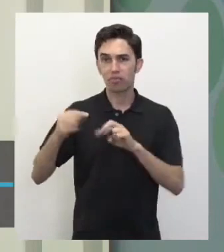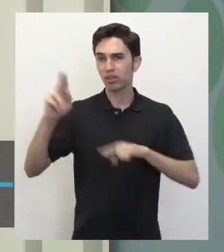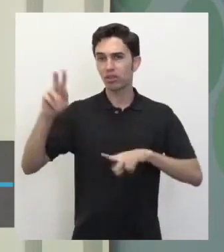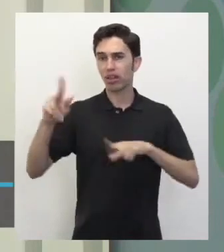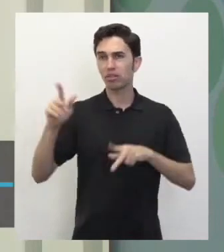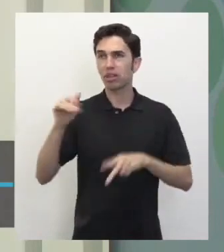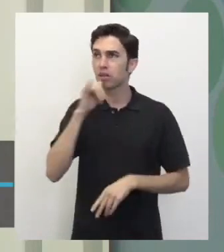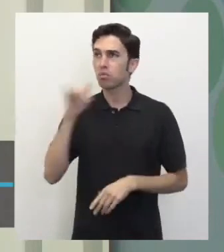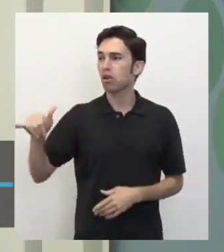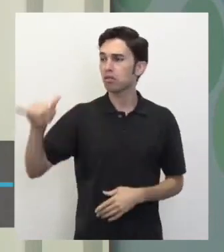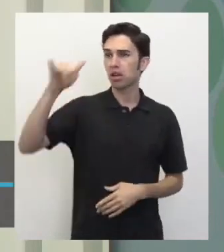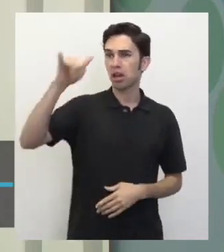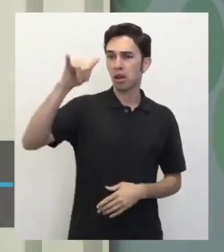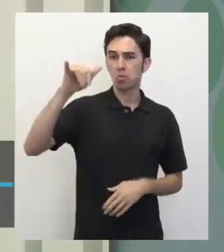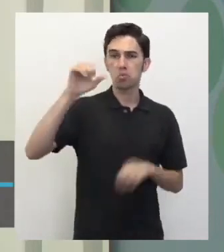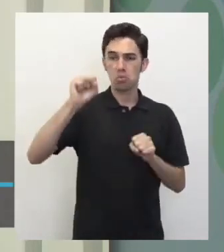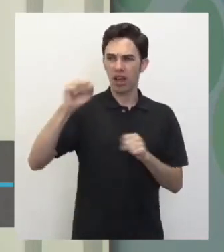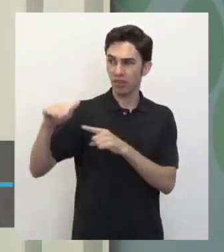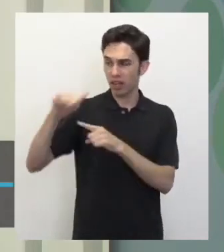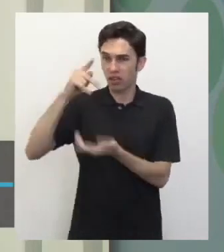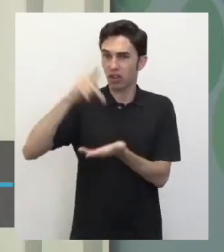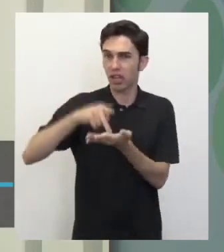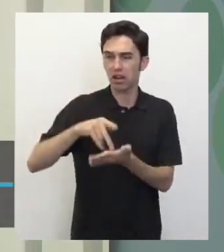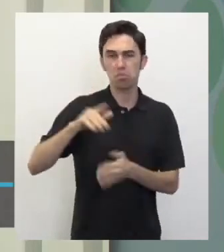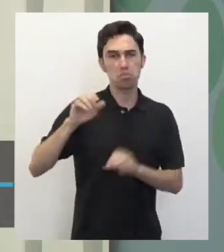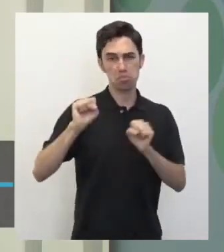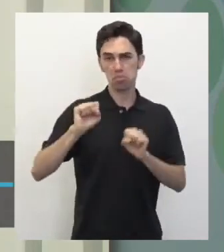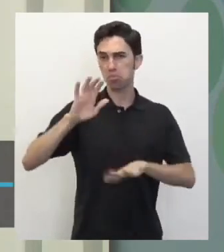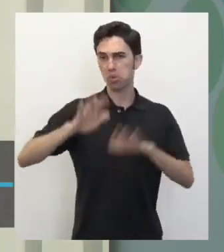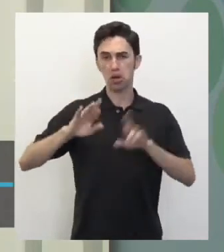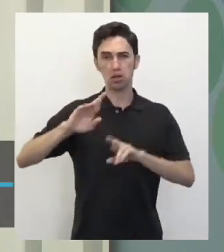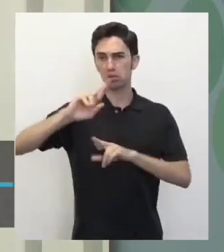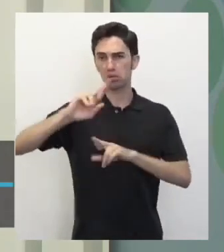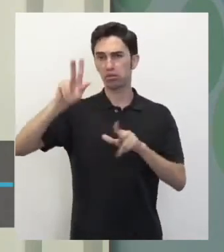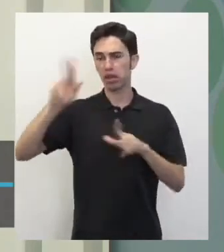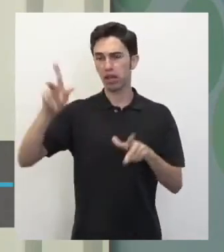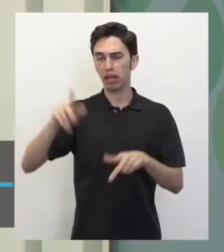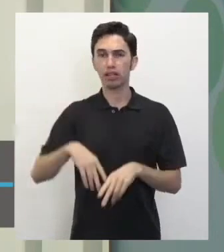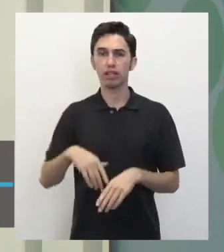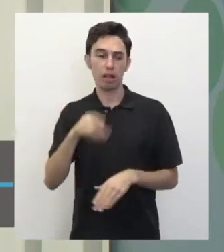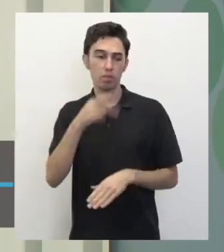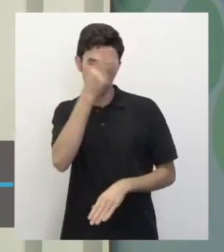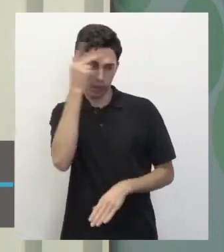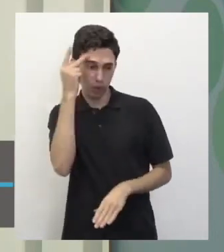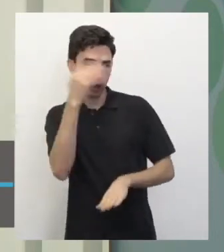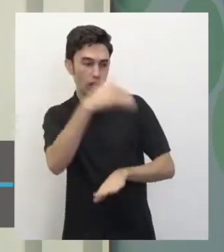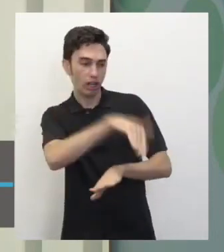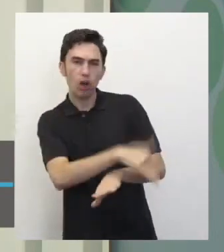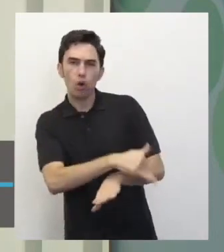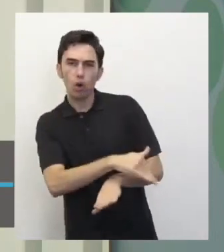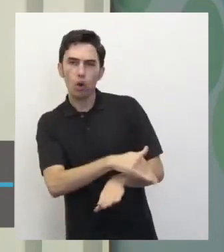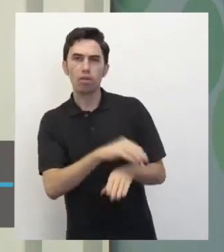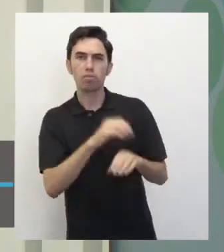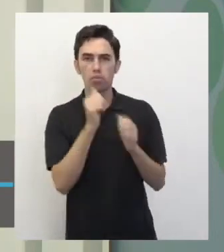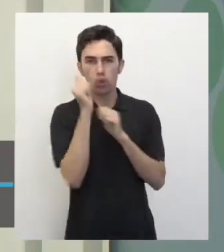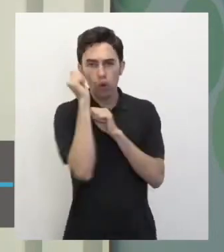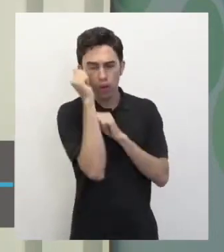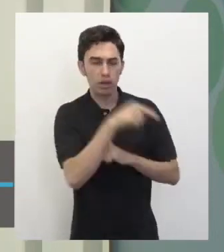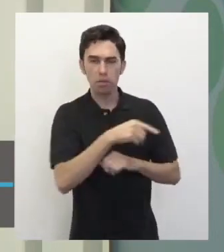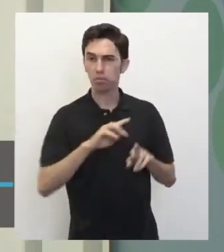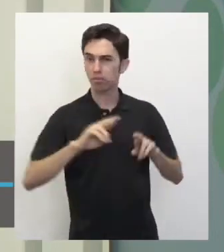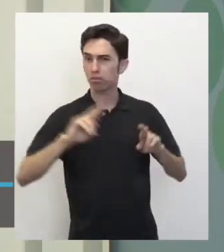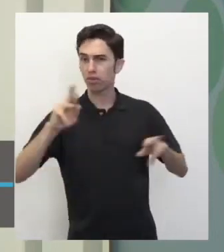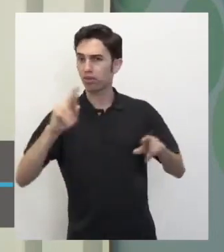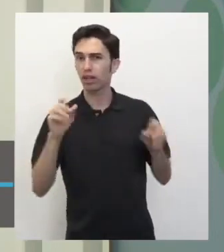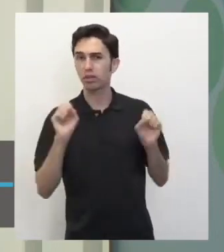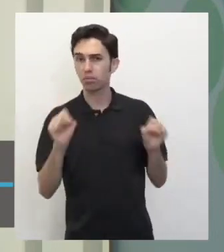algo. Então, o texto literário ele dá margem a outras interpretações. Na linguagem literária, nós estamos no caminho,